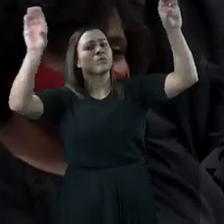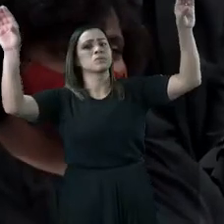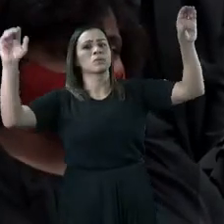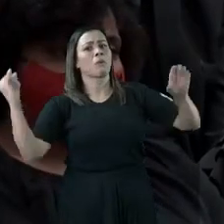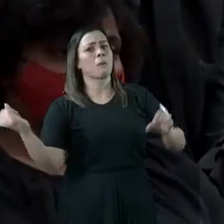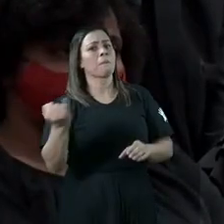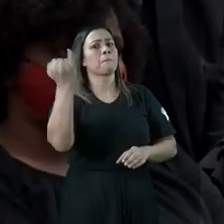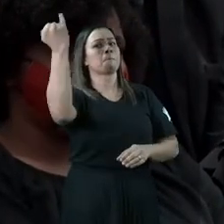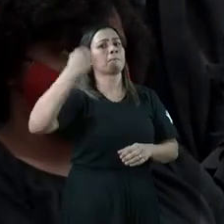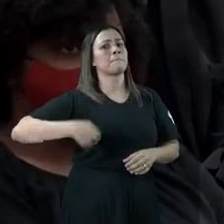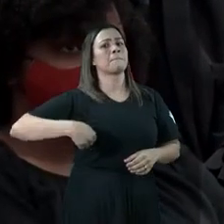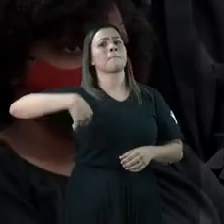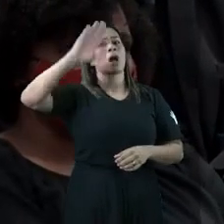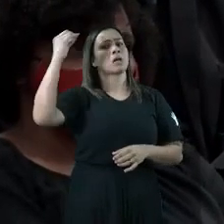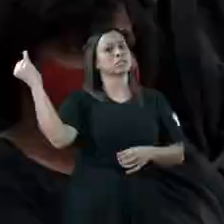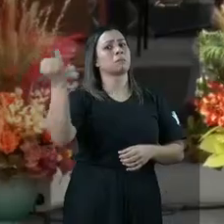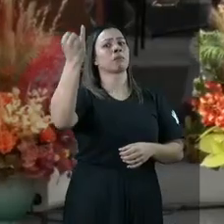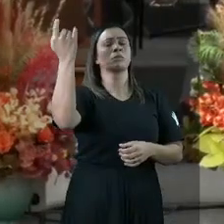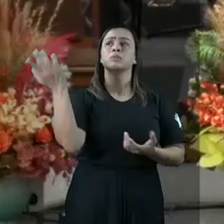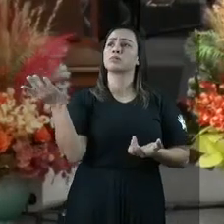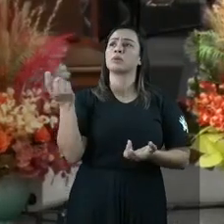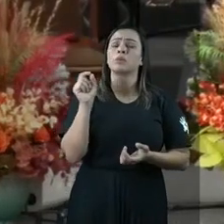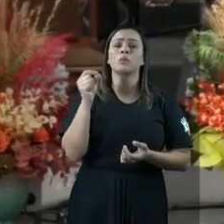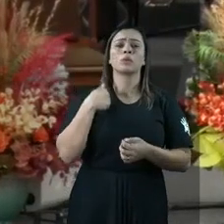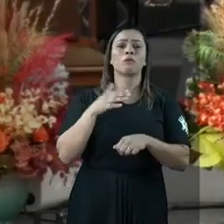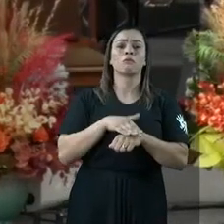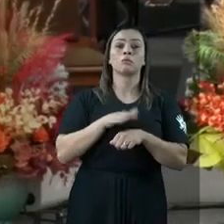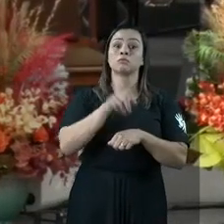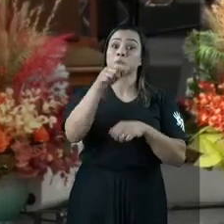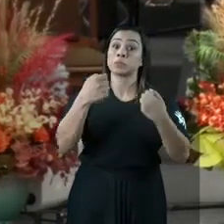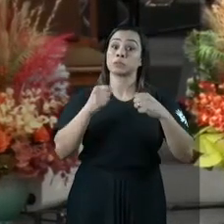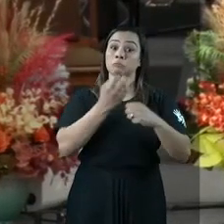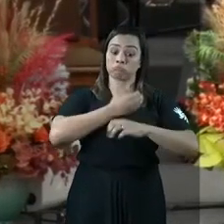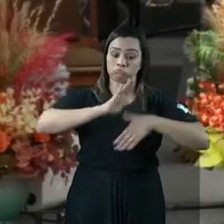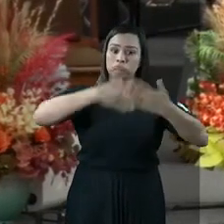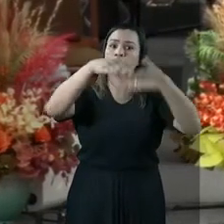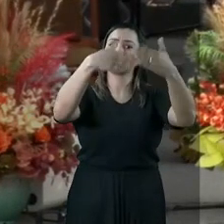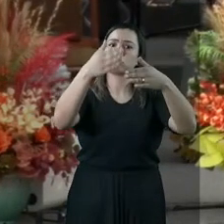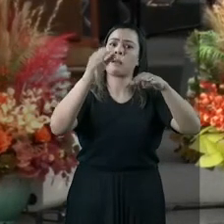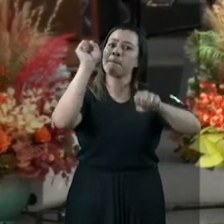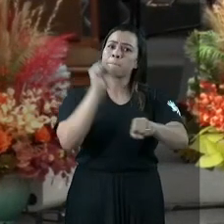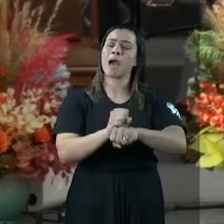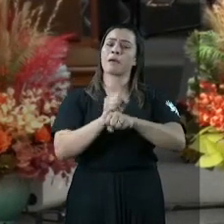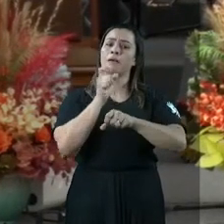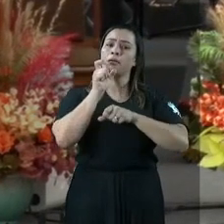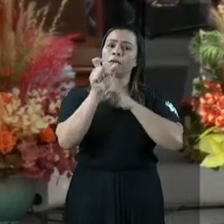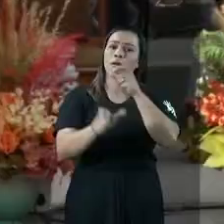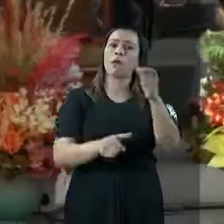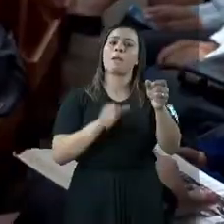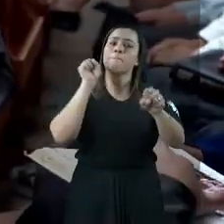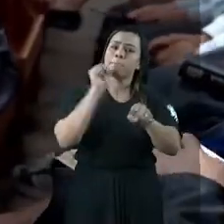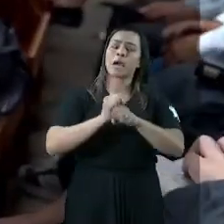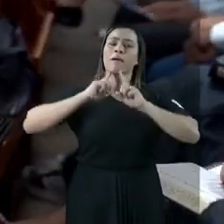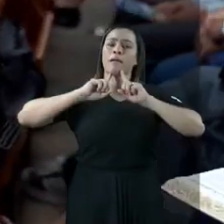terra. E o que é que eu faço, pastor? Cresce, pelo amor de Deus, deixa de ser menino. Ele